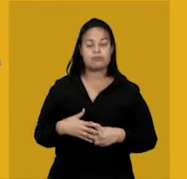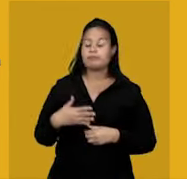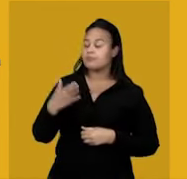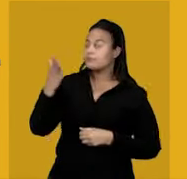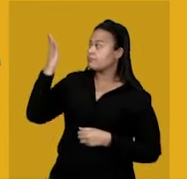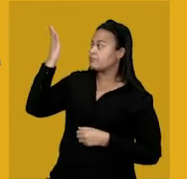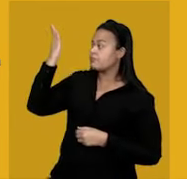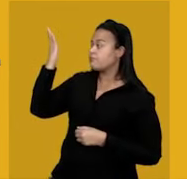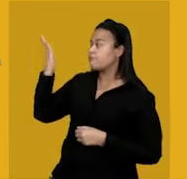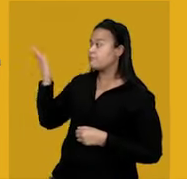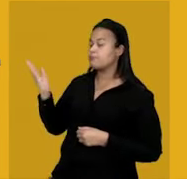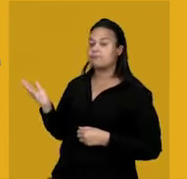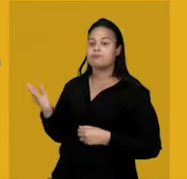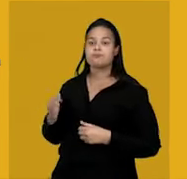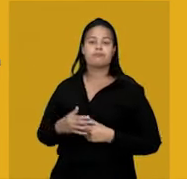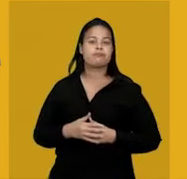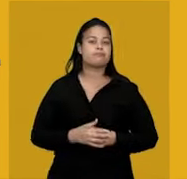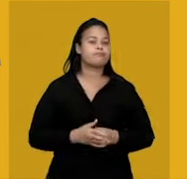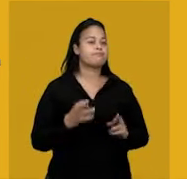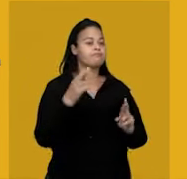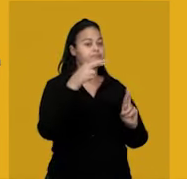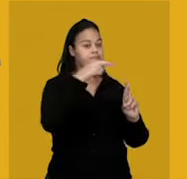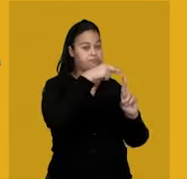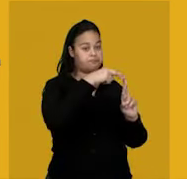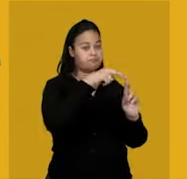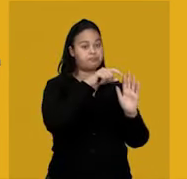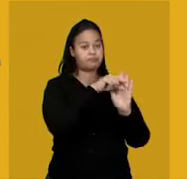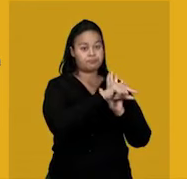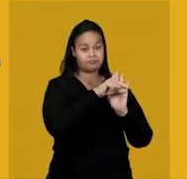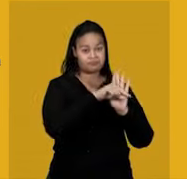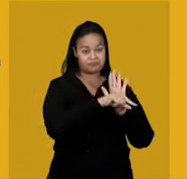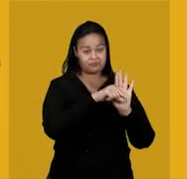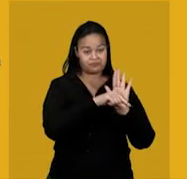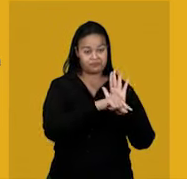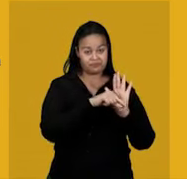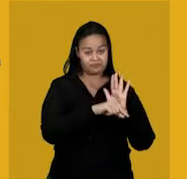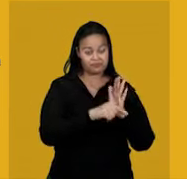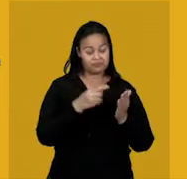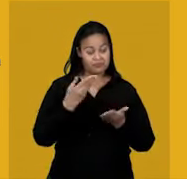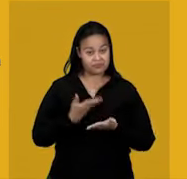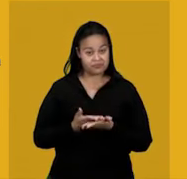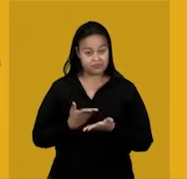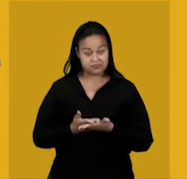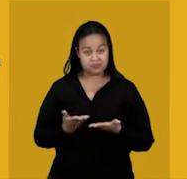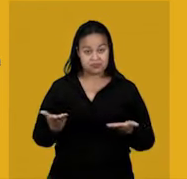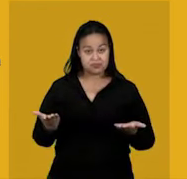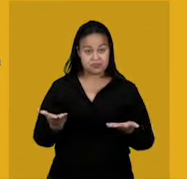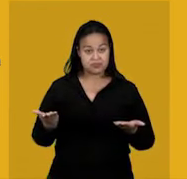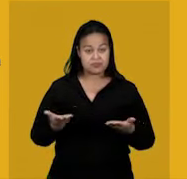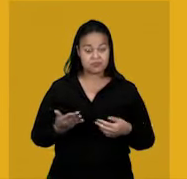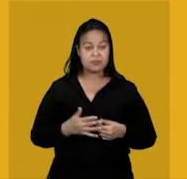Estas são as referências do nosso trabalho.